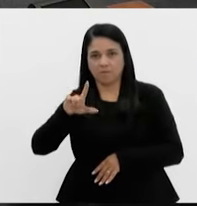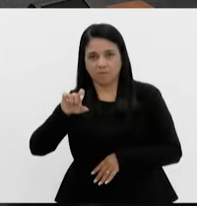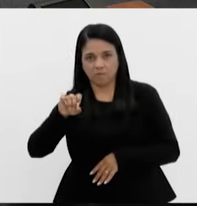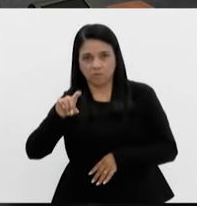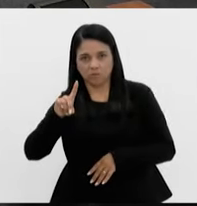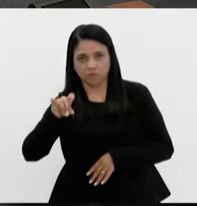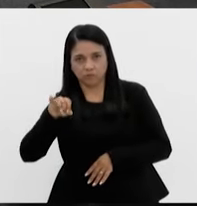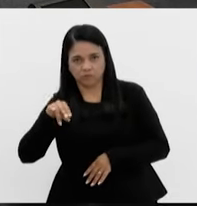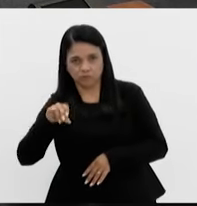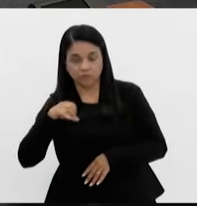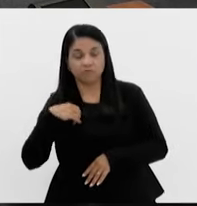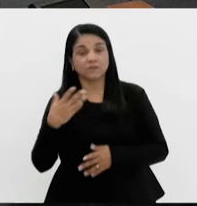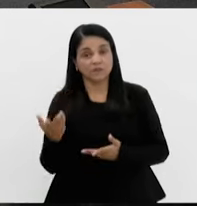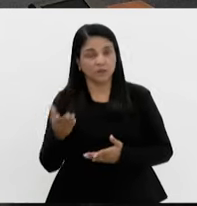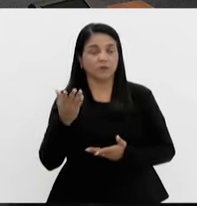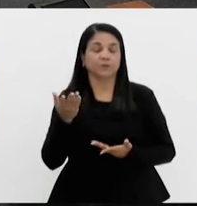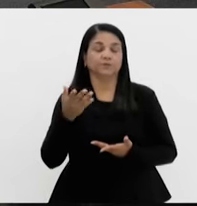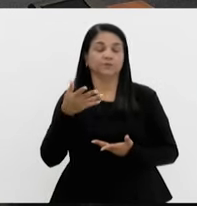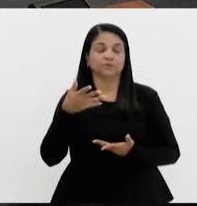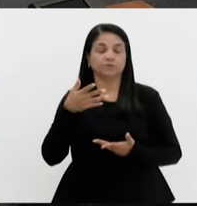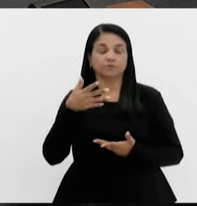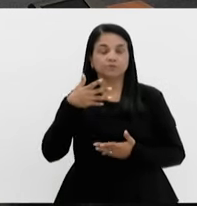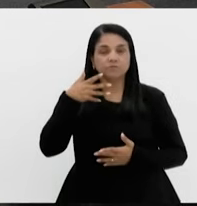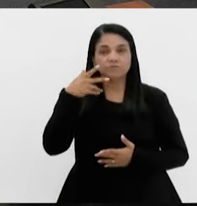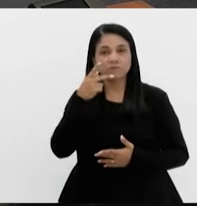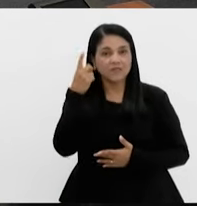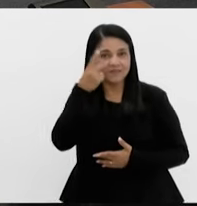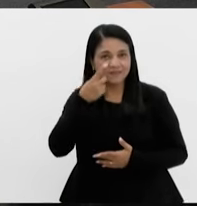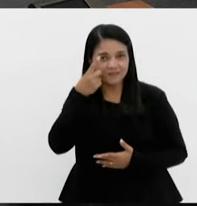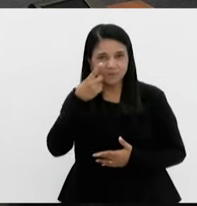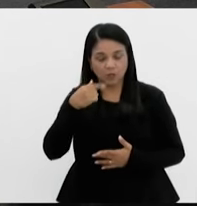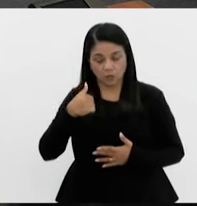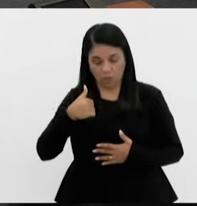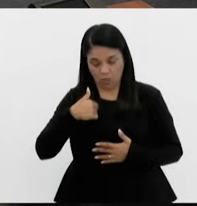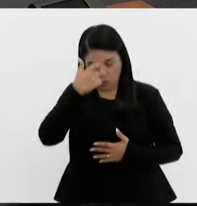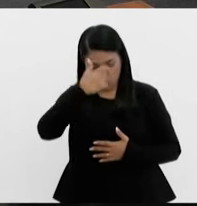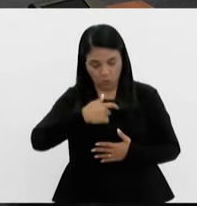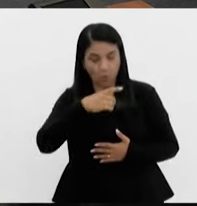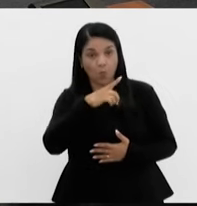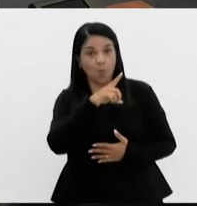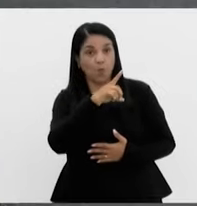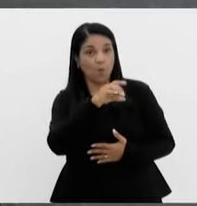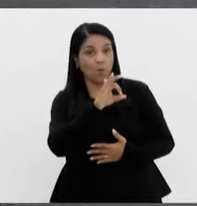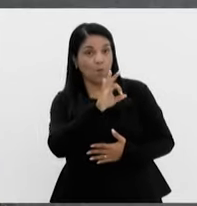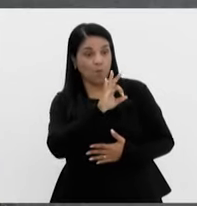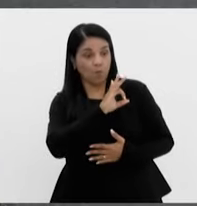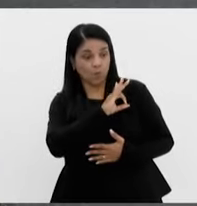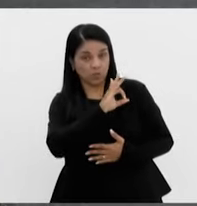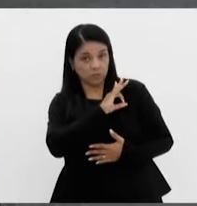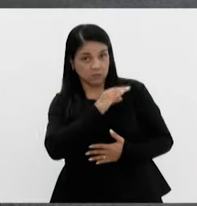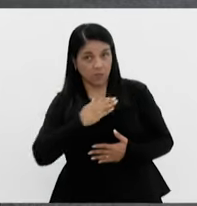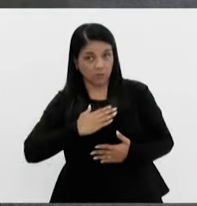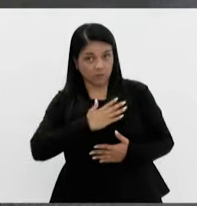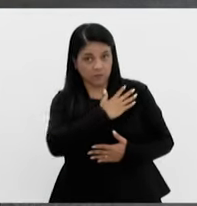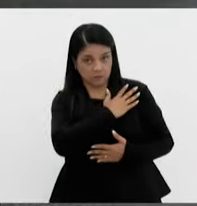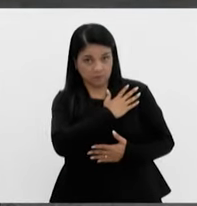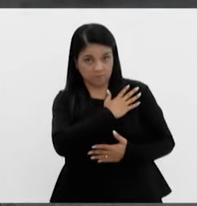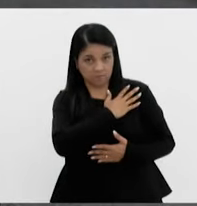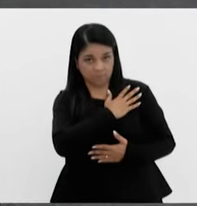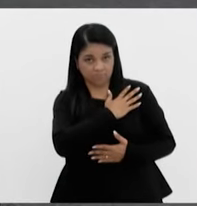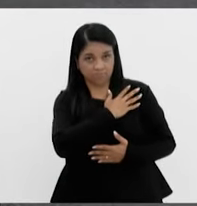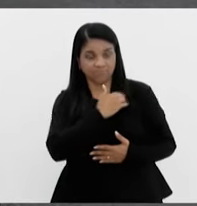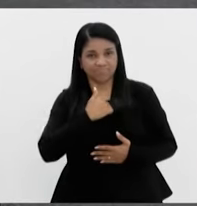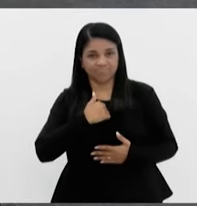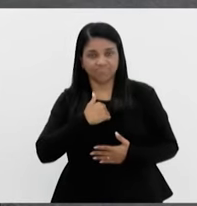nobre Deputado agora eu quero aqui como policial militar externar senhor presidente a